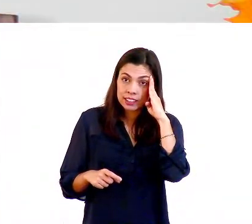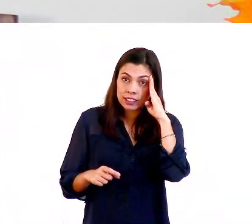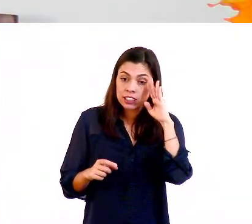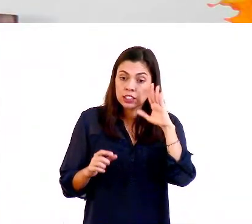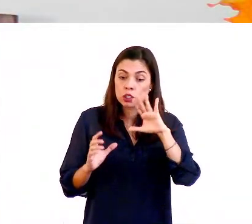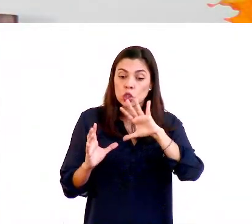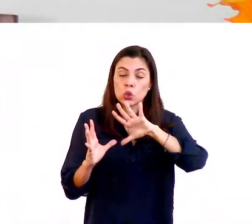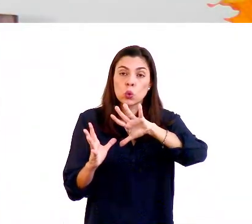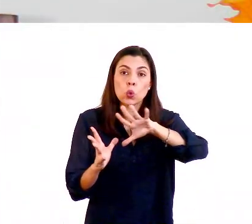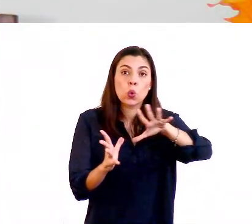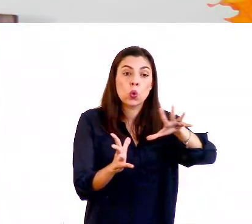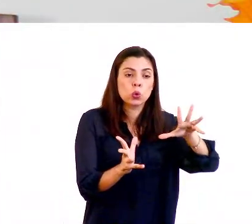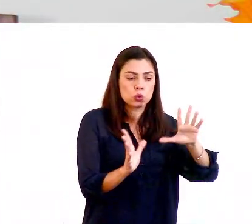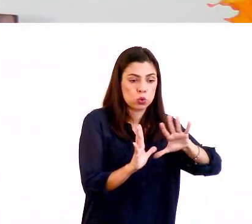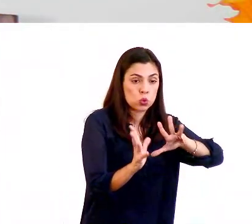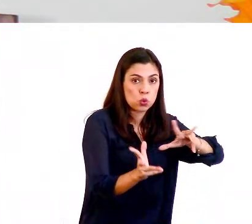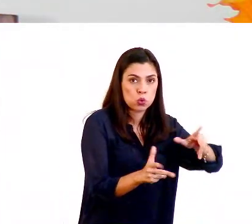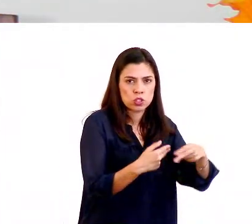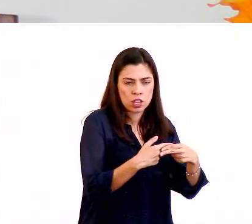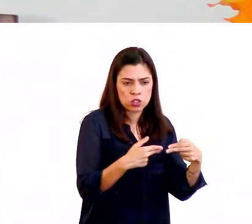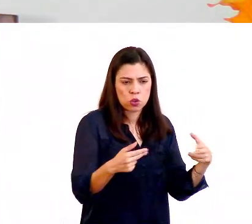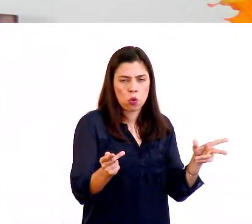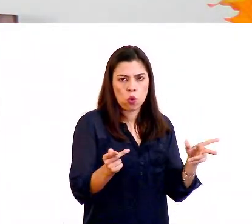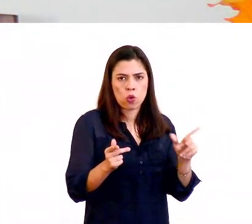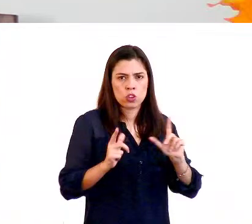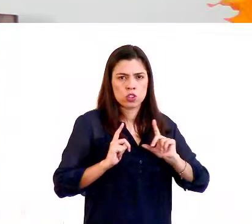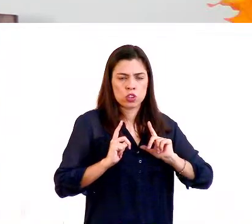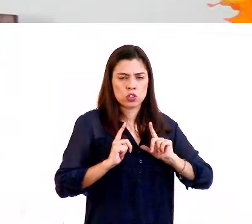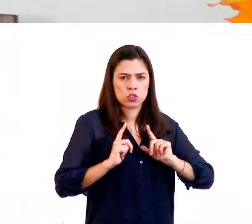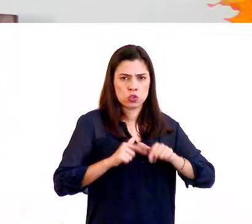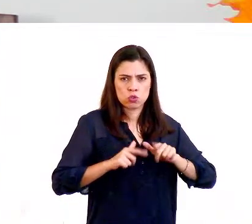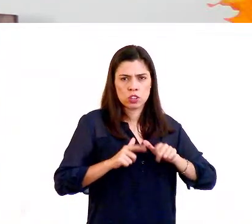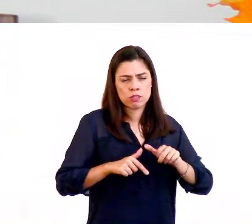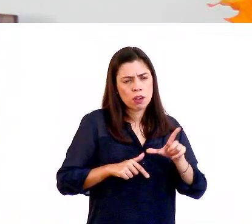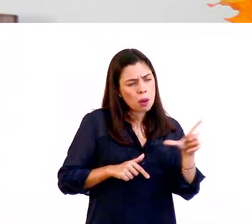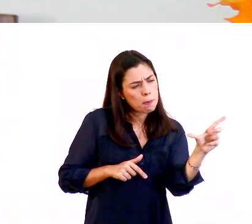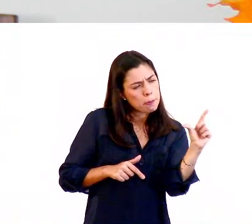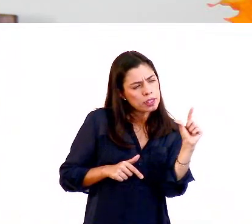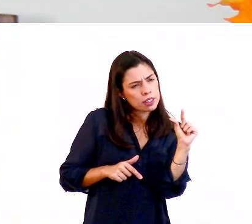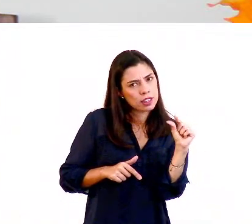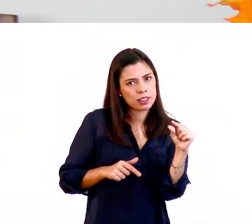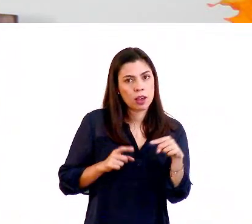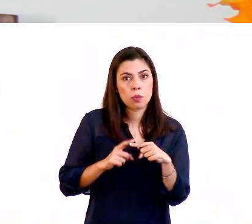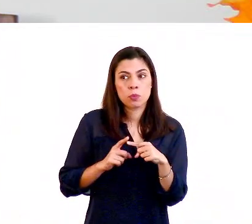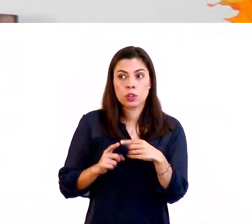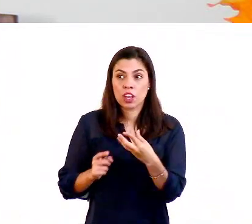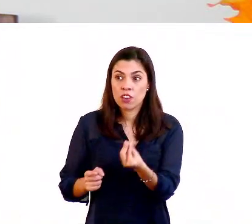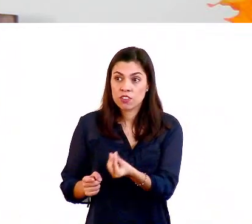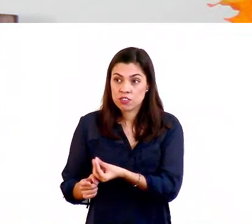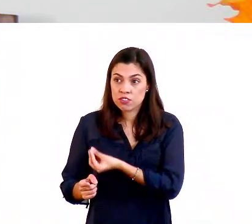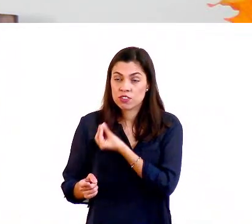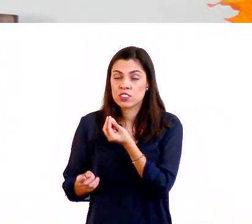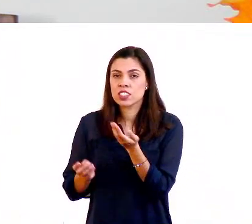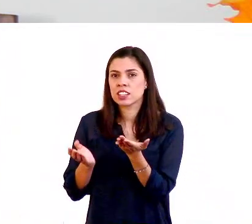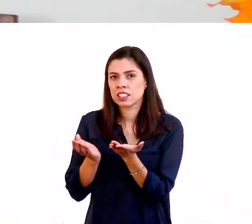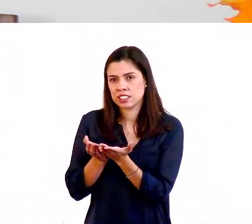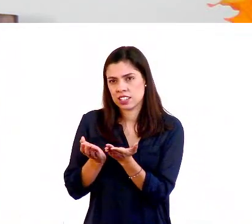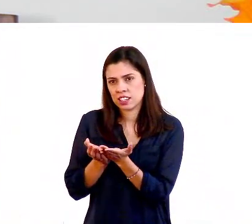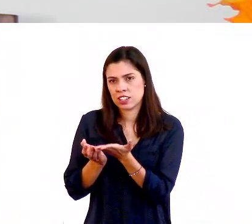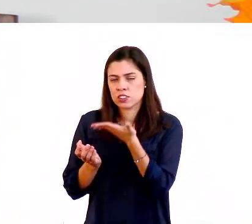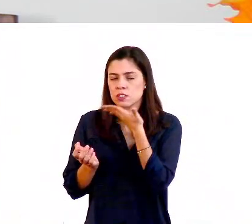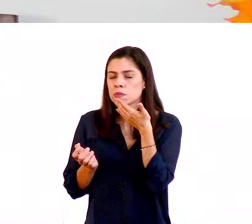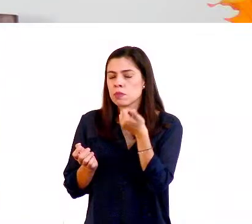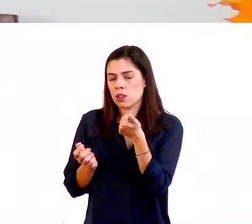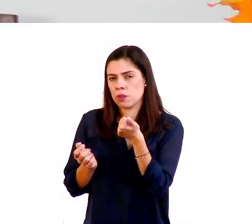Vejam, tem uma expressão aqui no texto que às vezes é um pouco difícil de entender, né? Porque ele menciona